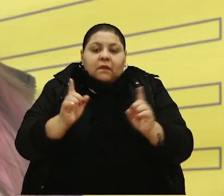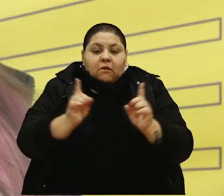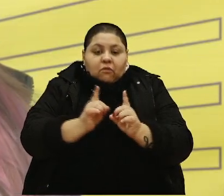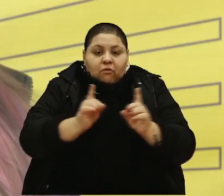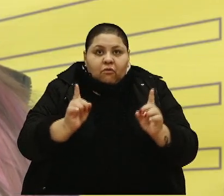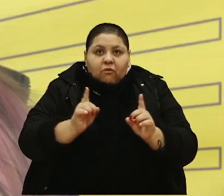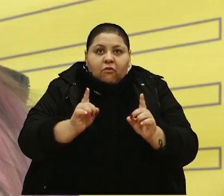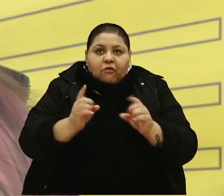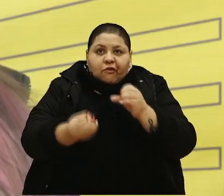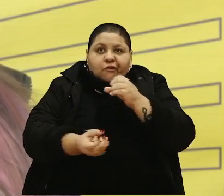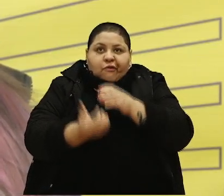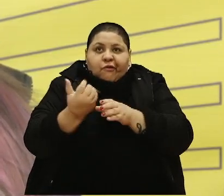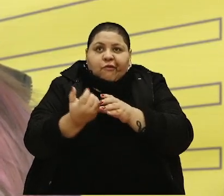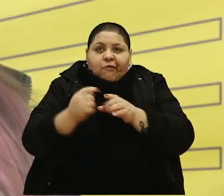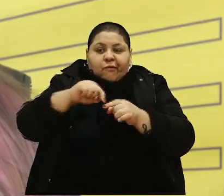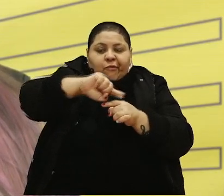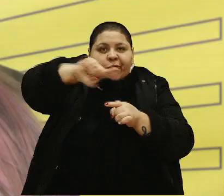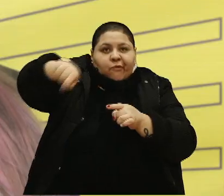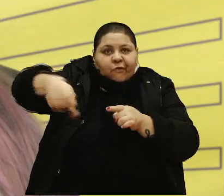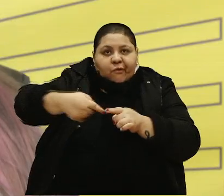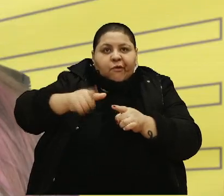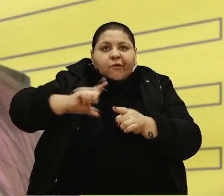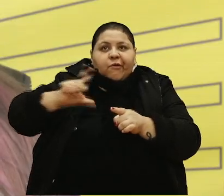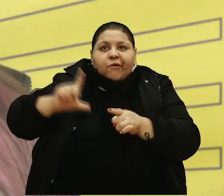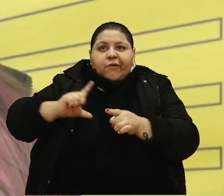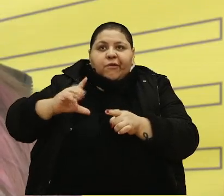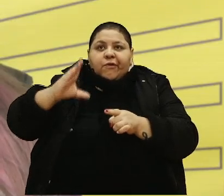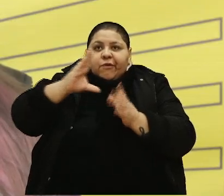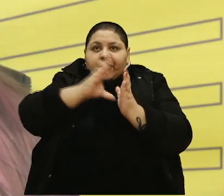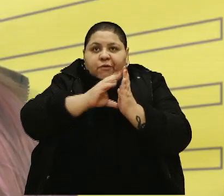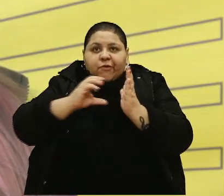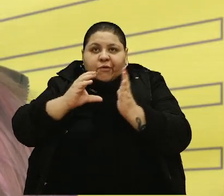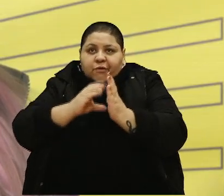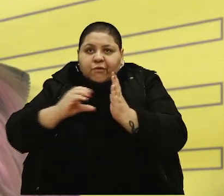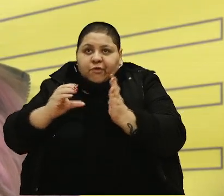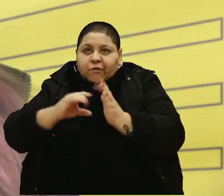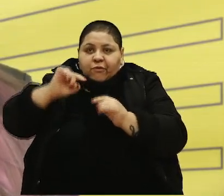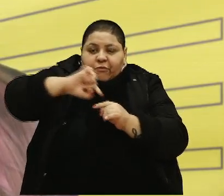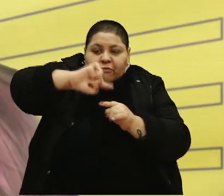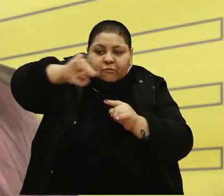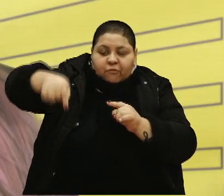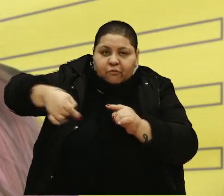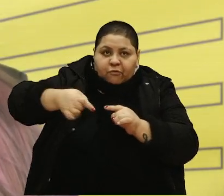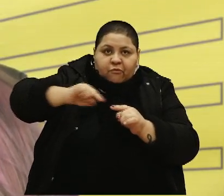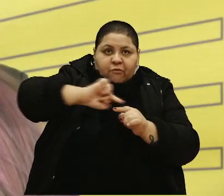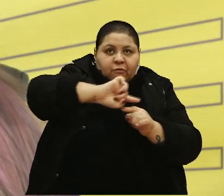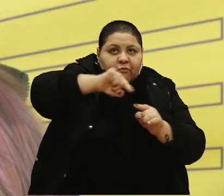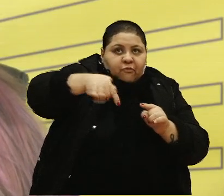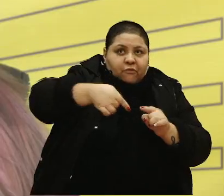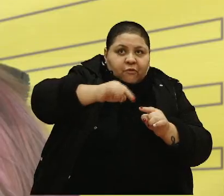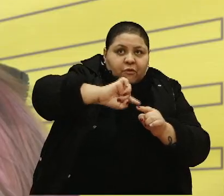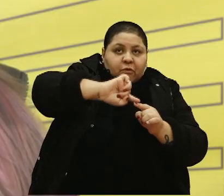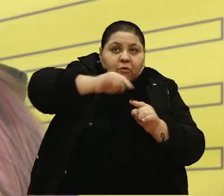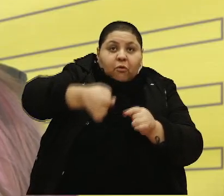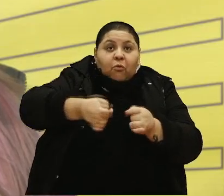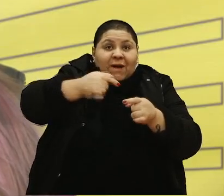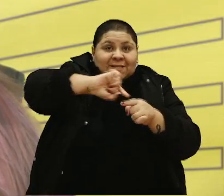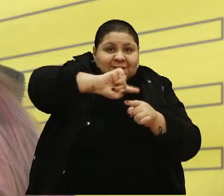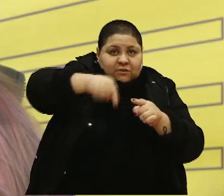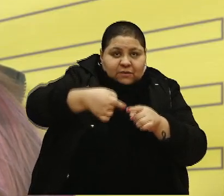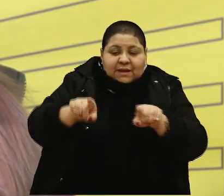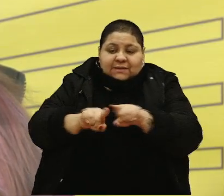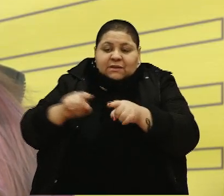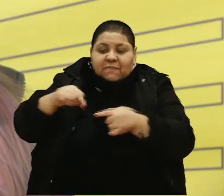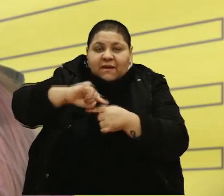seria a inserção de rotatórias. Nós temos o modelo de rotatórias semicirculares e rotatórias circulares. E a